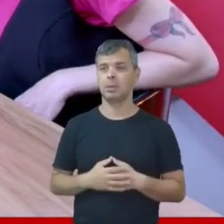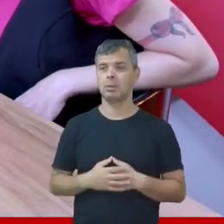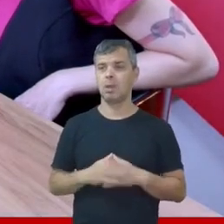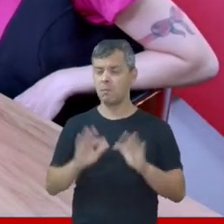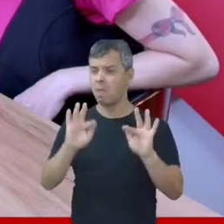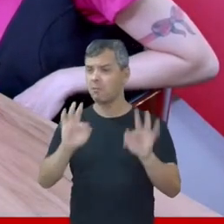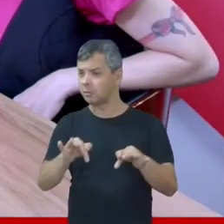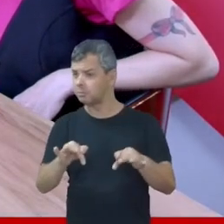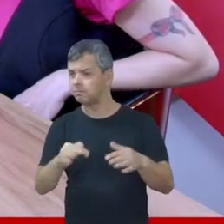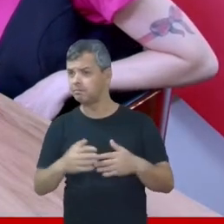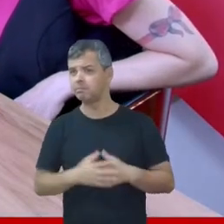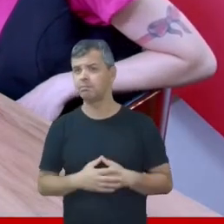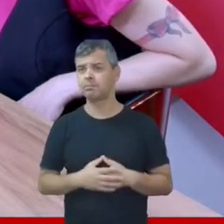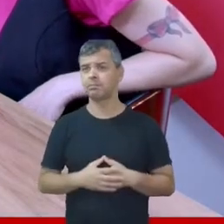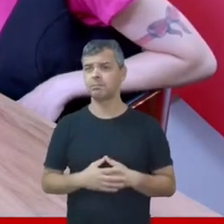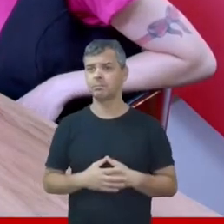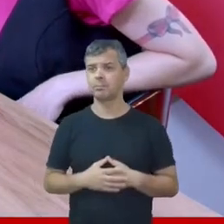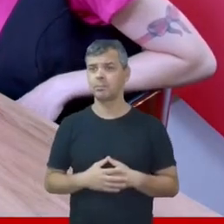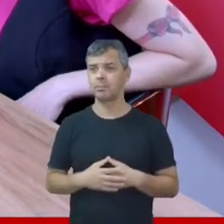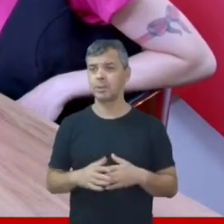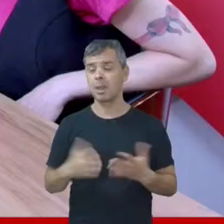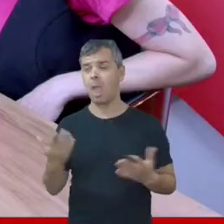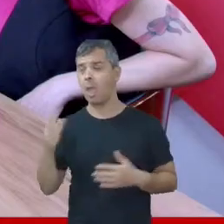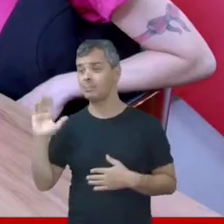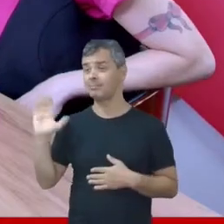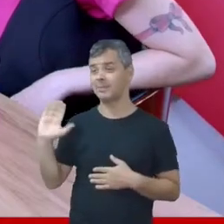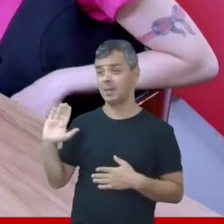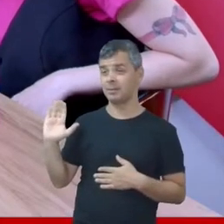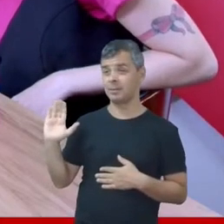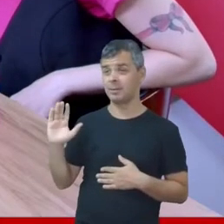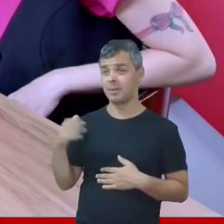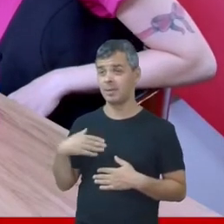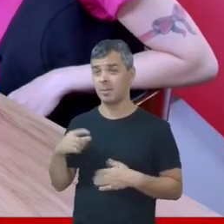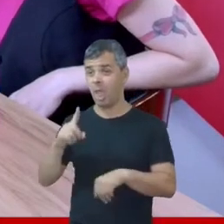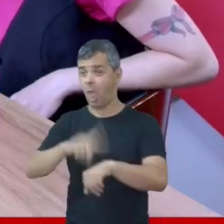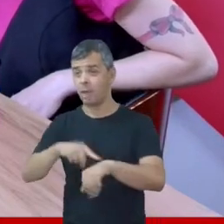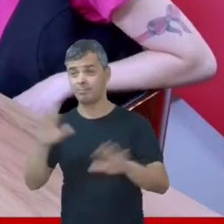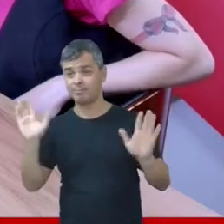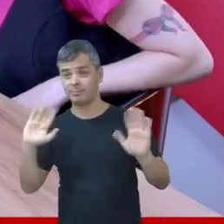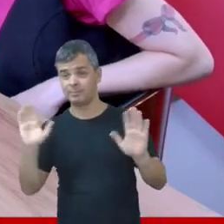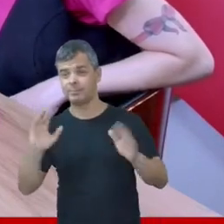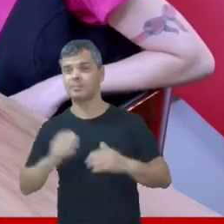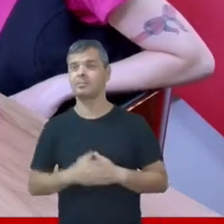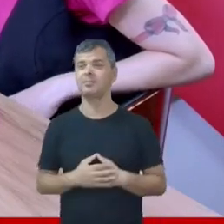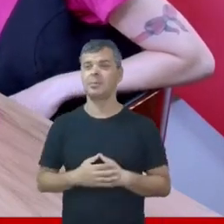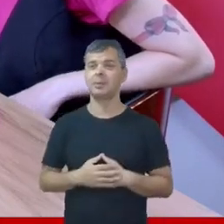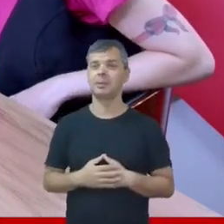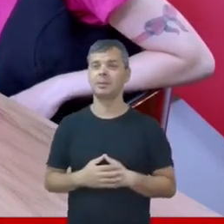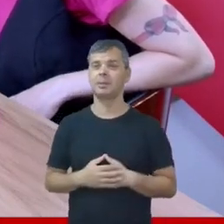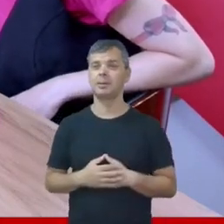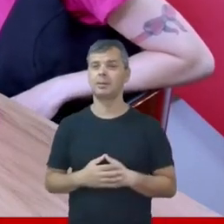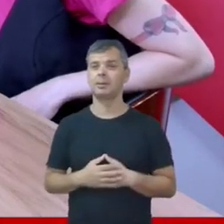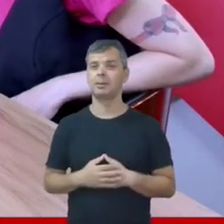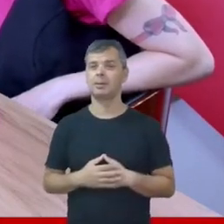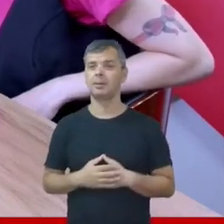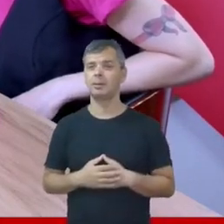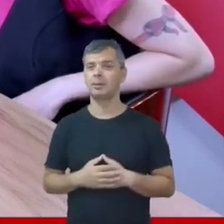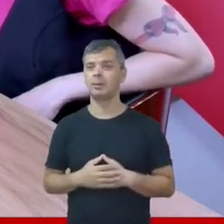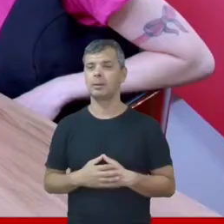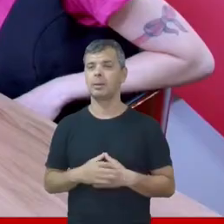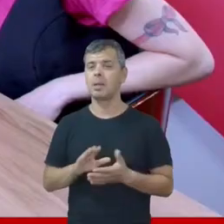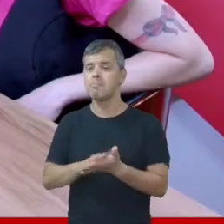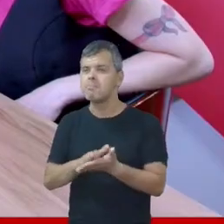fim? É o fim. É hora de Chegamos dar tchau. Ao fim, é hora tá de dar tchau. Sim. Como é que é? Qual é o fim, hein? Pagode. Samba, amigo.